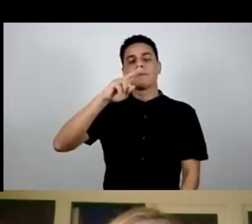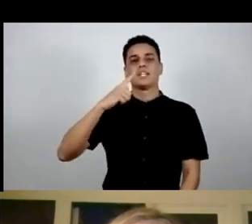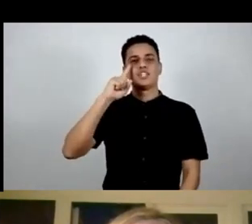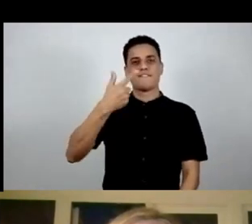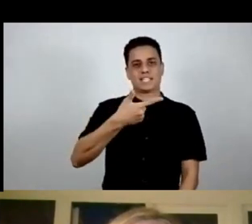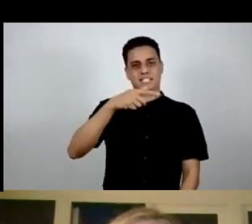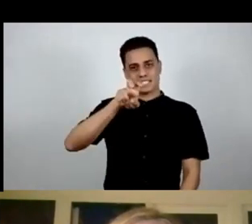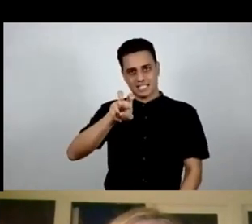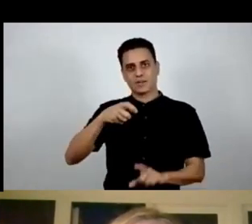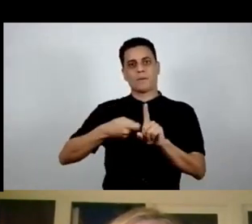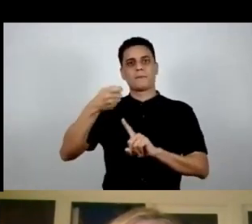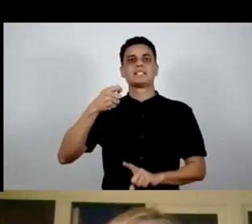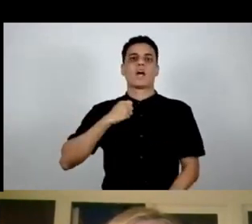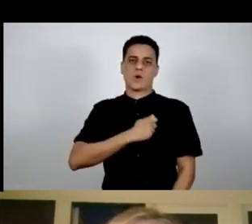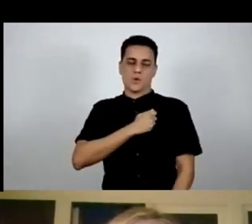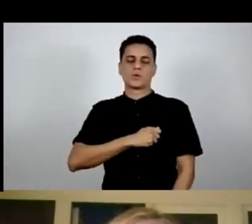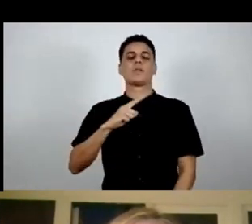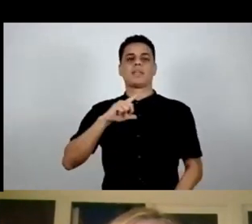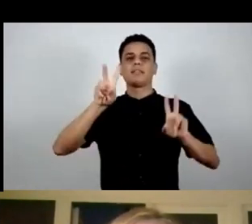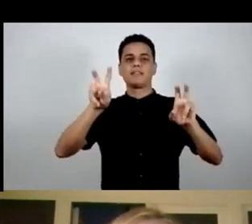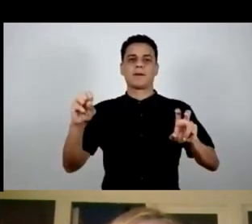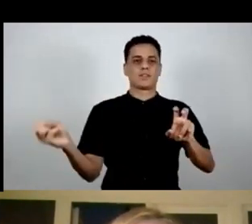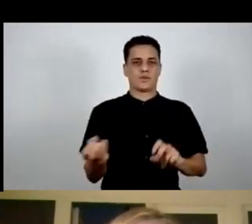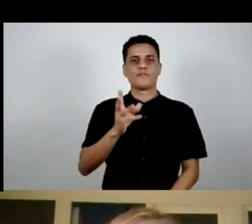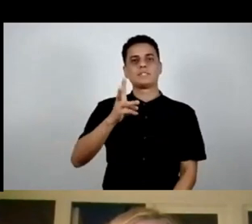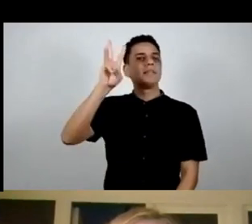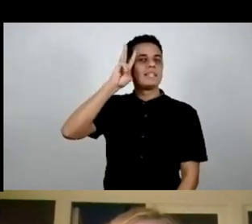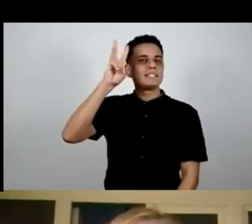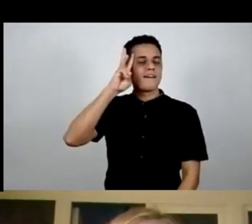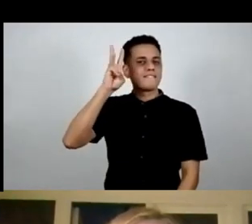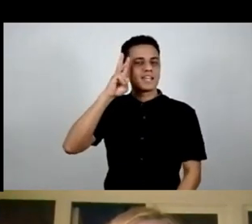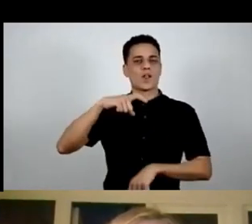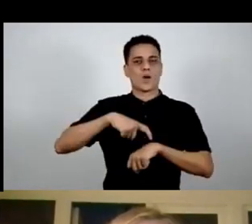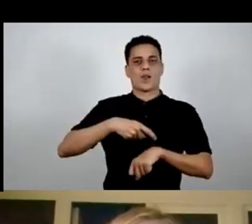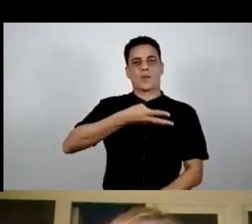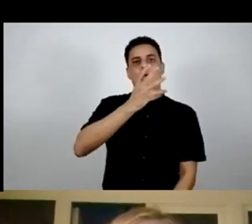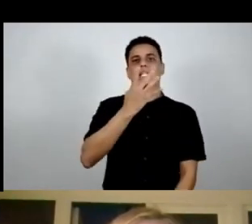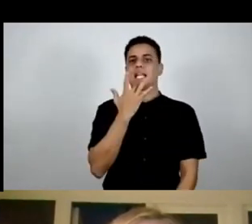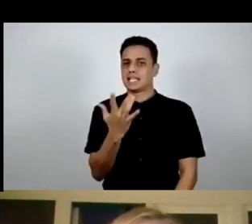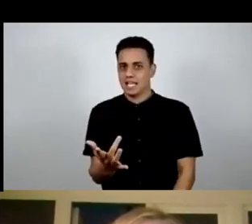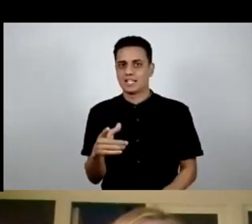nova edição, com uma nova temática, sempre às terças-feiras, às terças, às 16 horas.